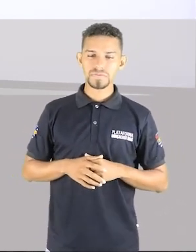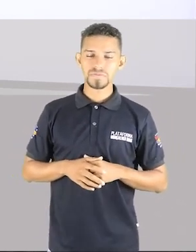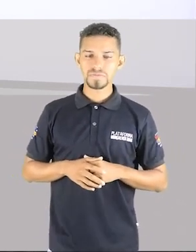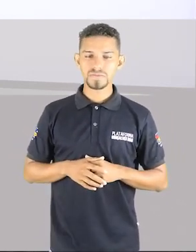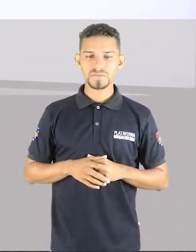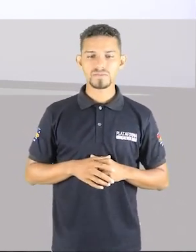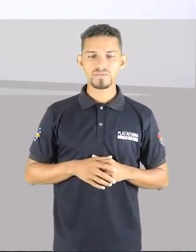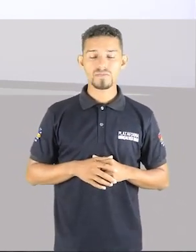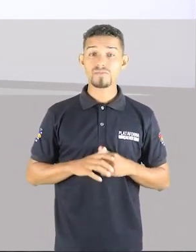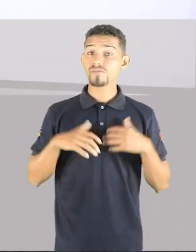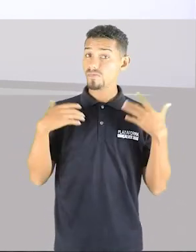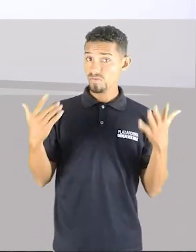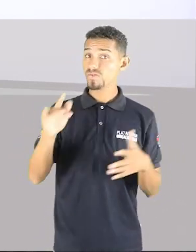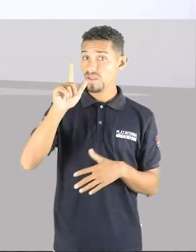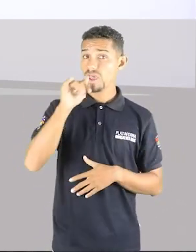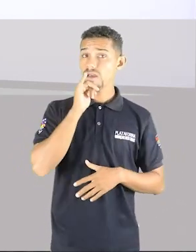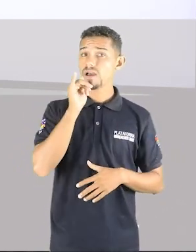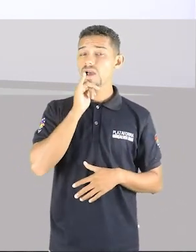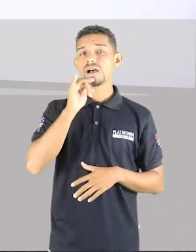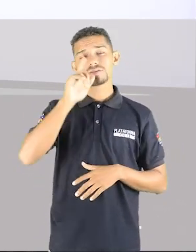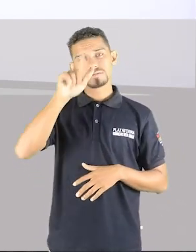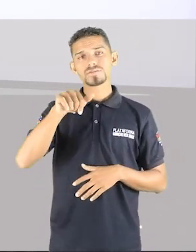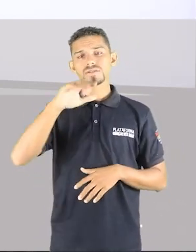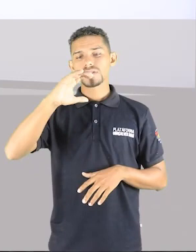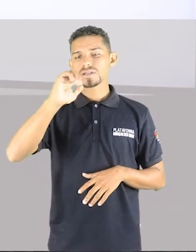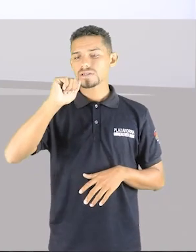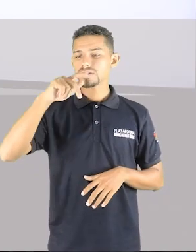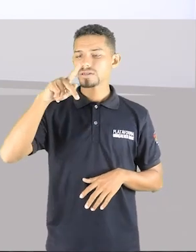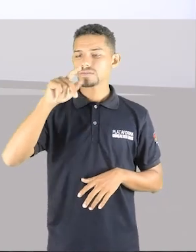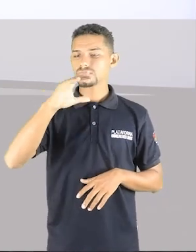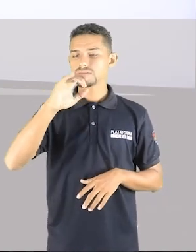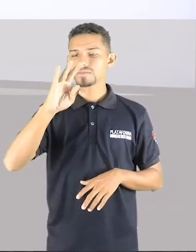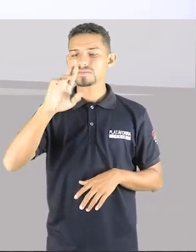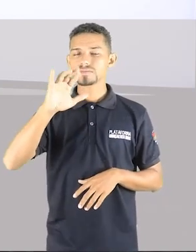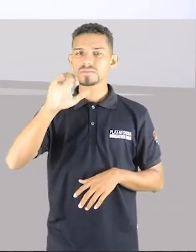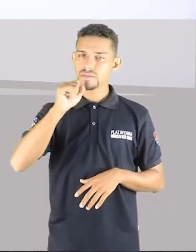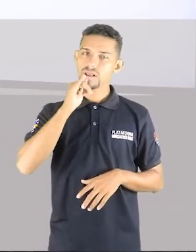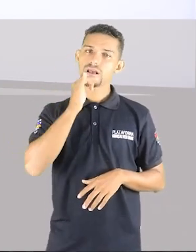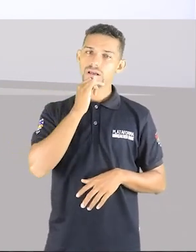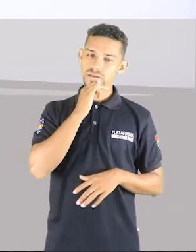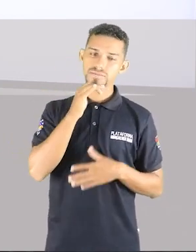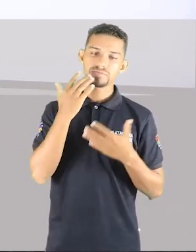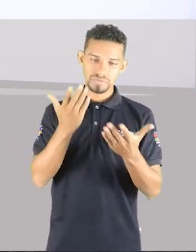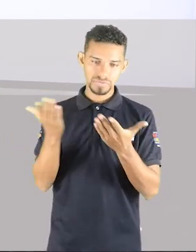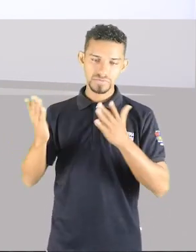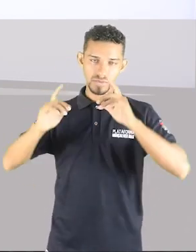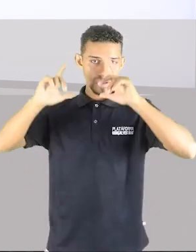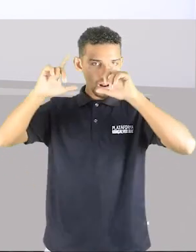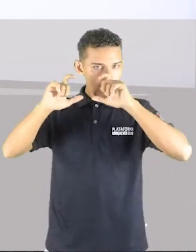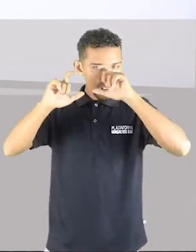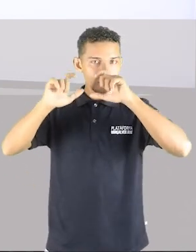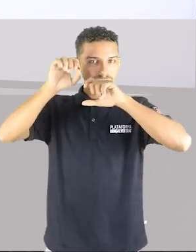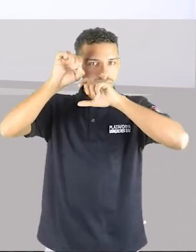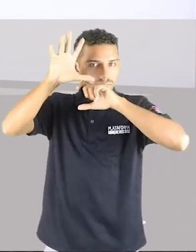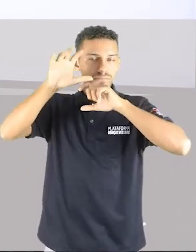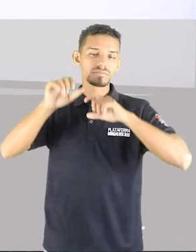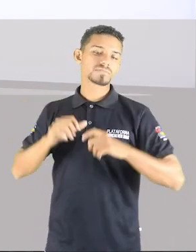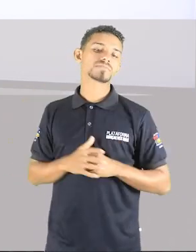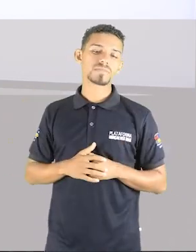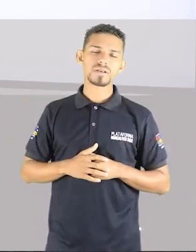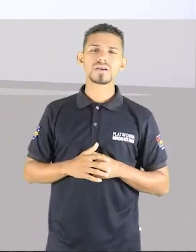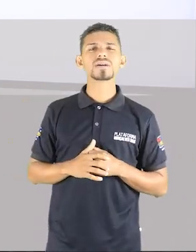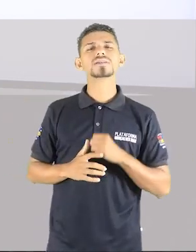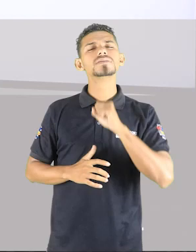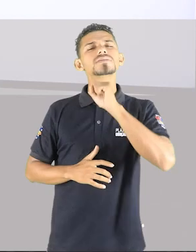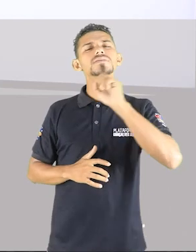tá então é um exemplo de aplicação de capacitores Tá bom mas se por exemplo você observar